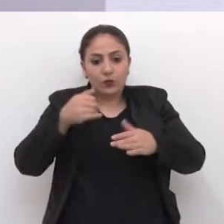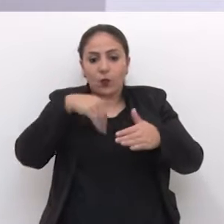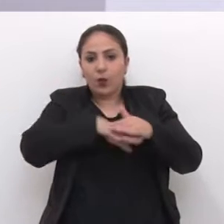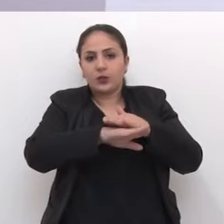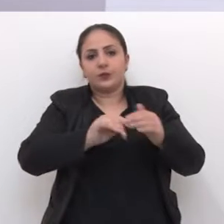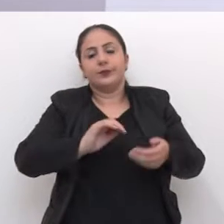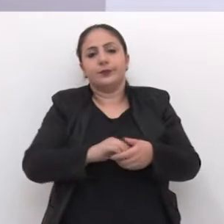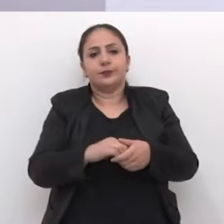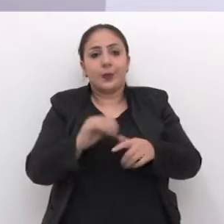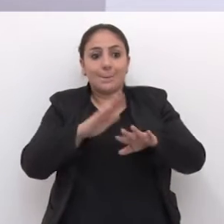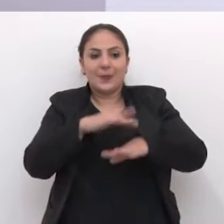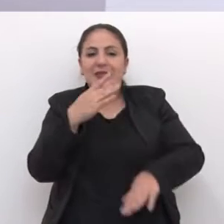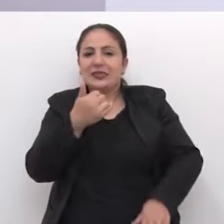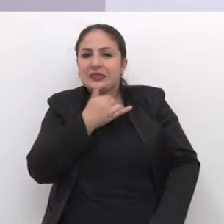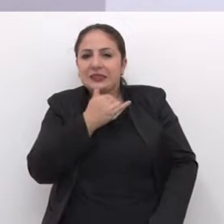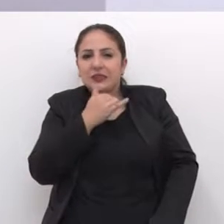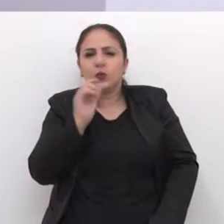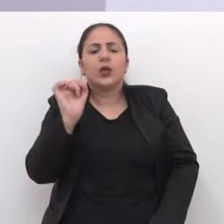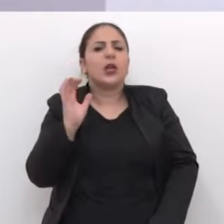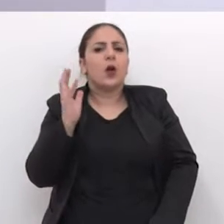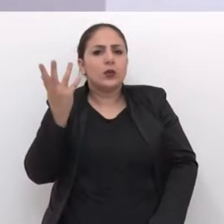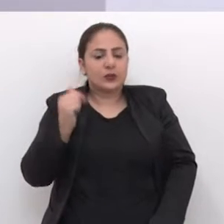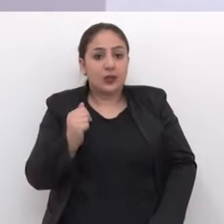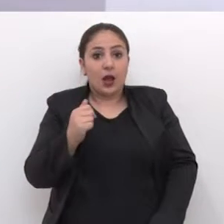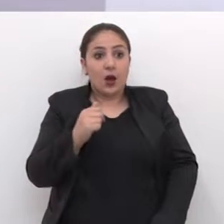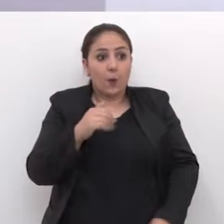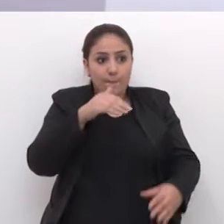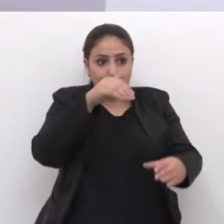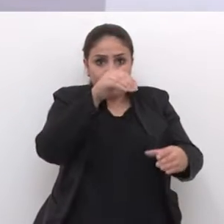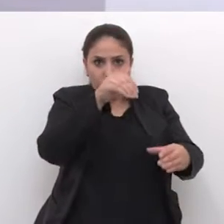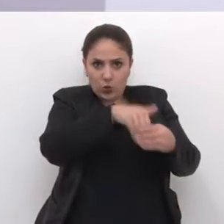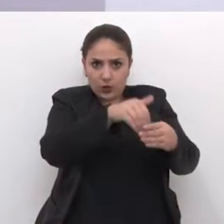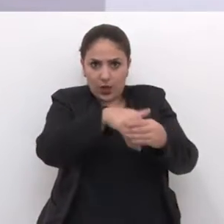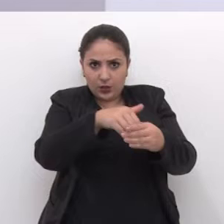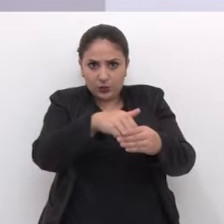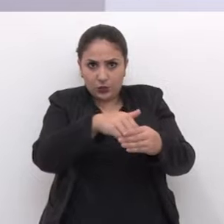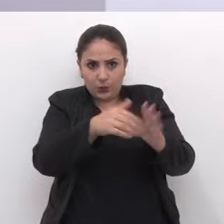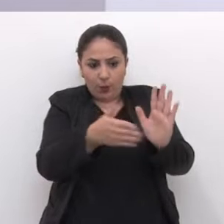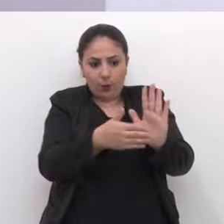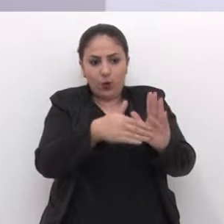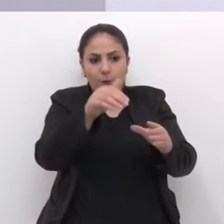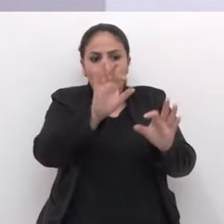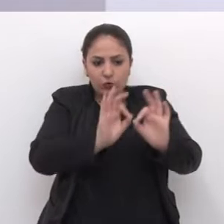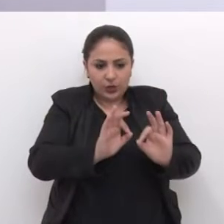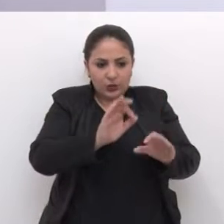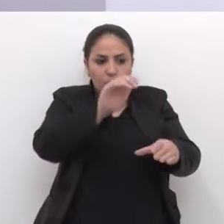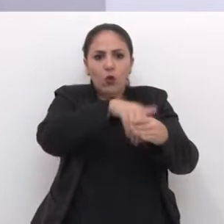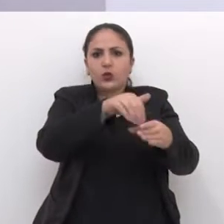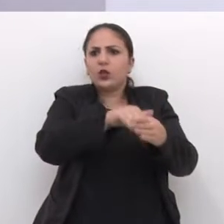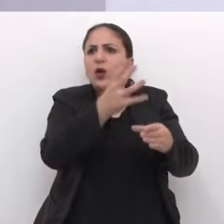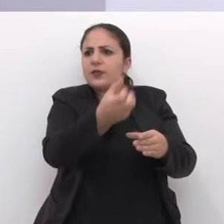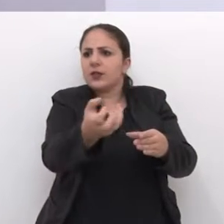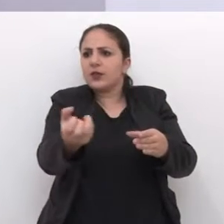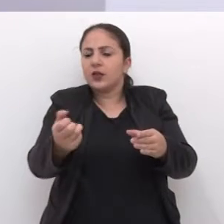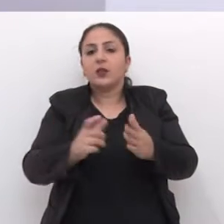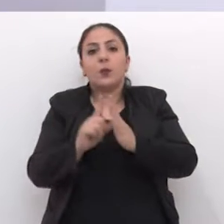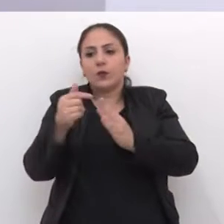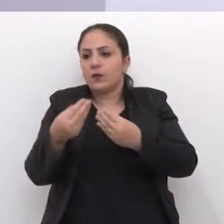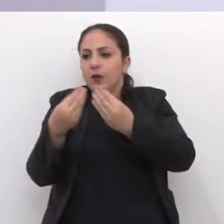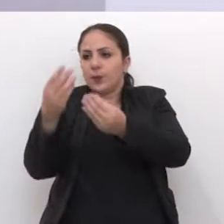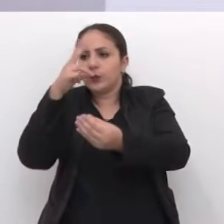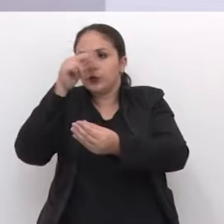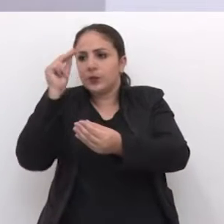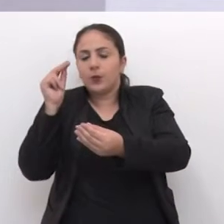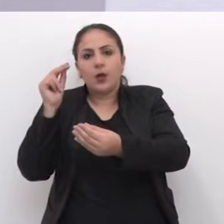que um projeto. O que mais me entristece é quando tu tem um projeto desse que é aprovado por unanimidade na Câmara de Vereadores. Aí vai para o Executivo